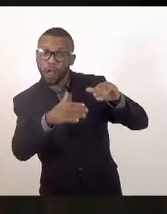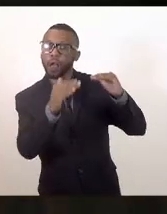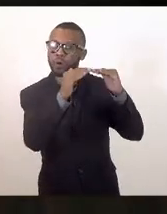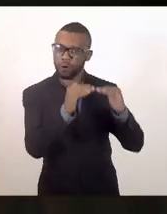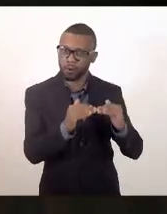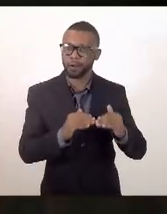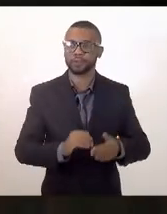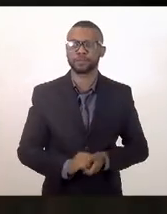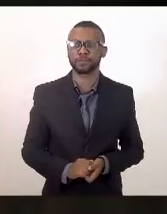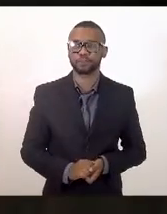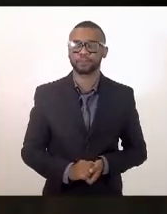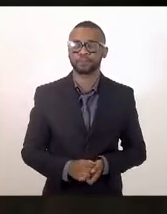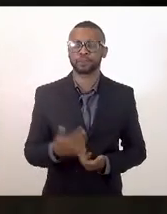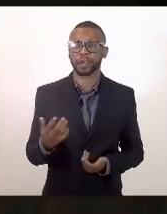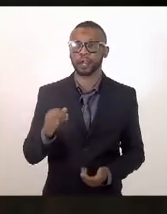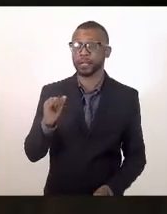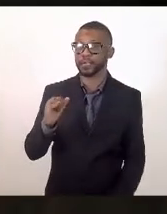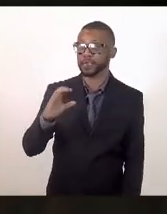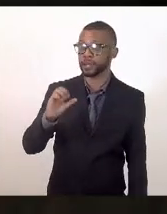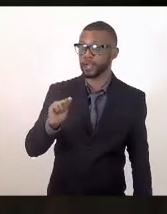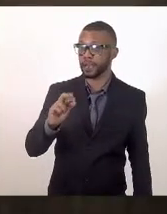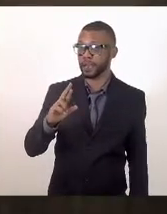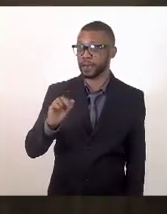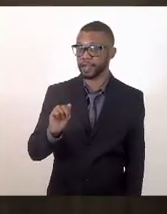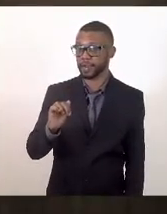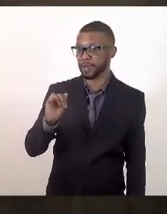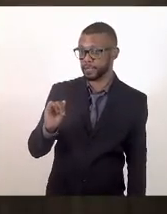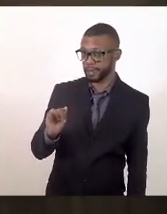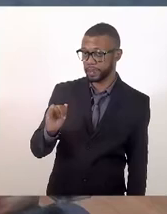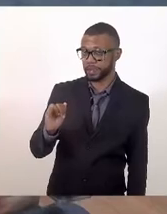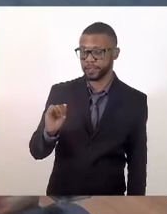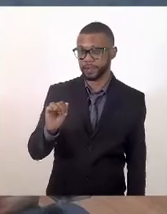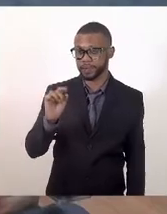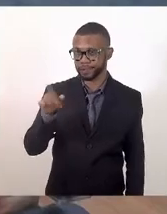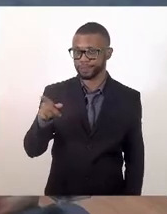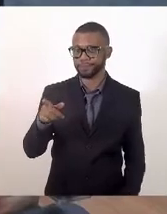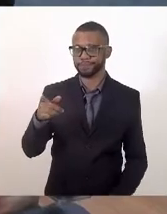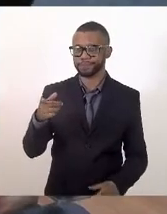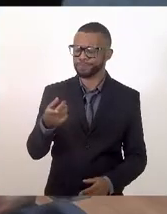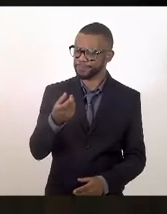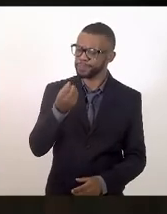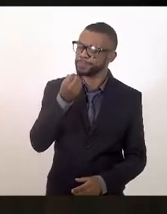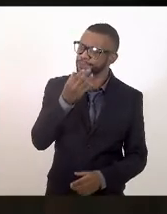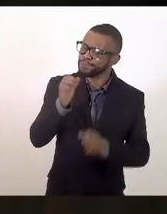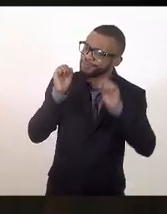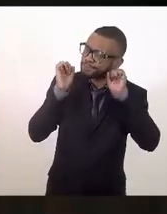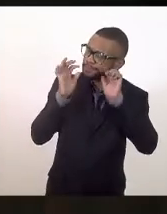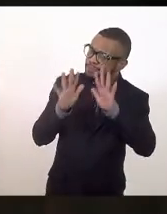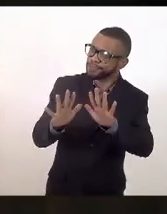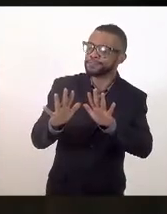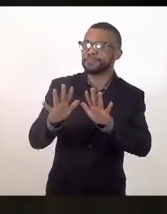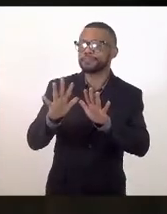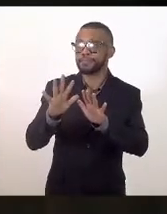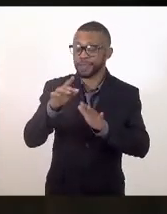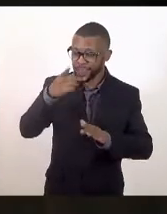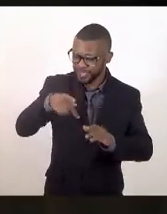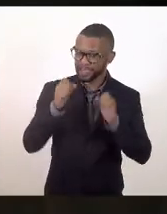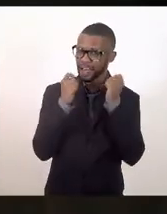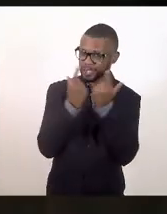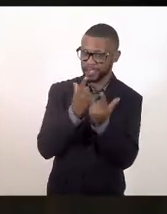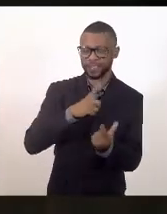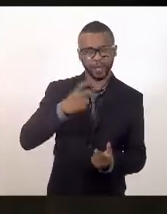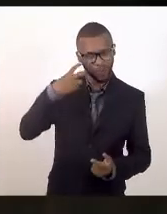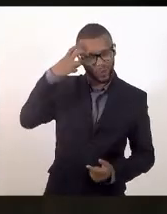E Caraí, água bendita, em Guarani. Assembleia também é cultura, viu? Você sabia,